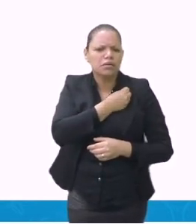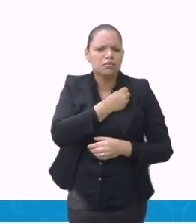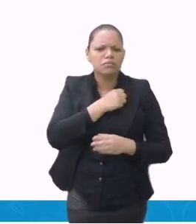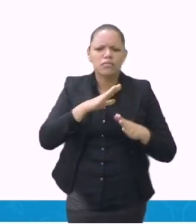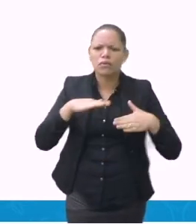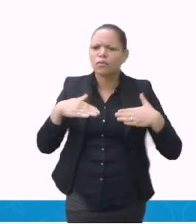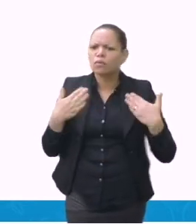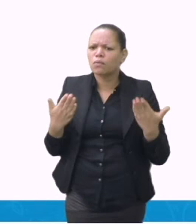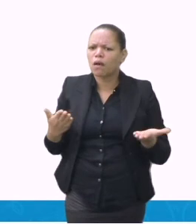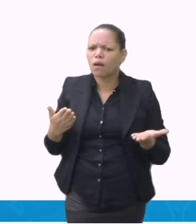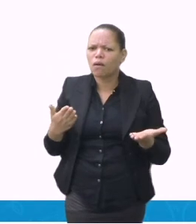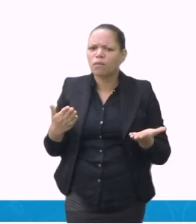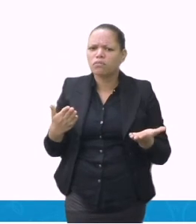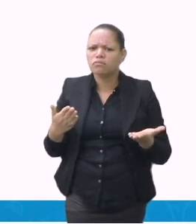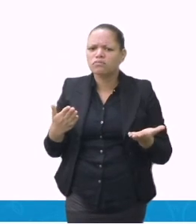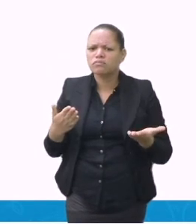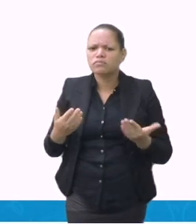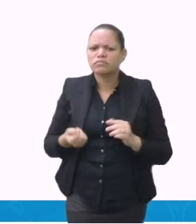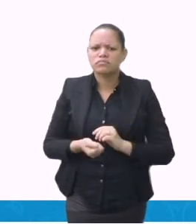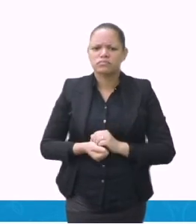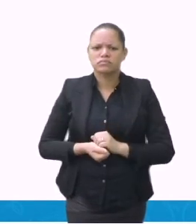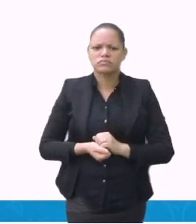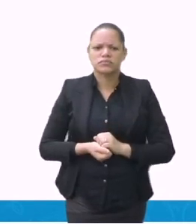se encontra. Coluna